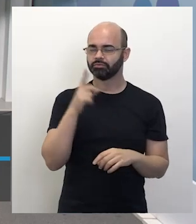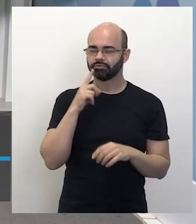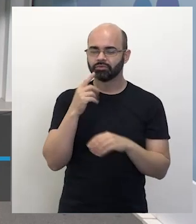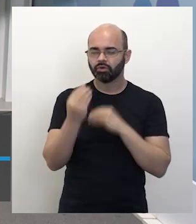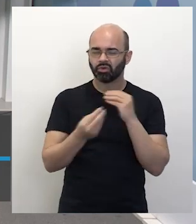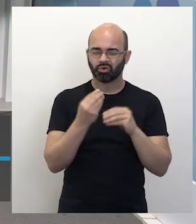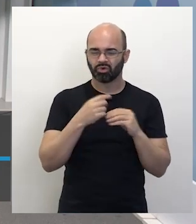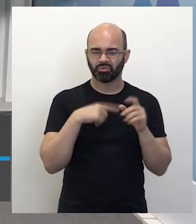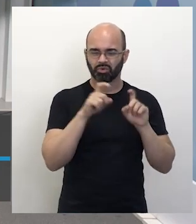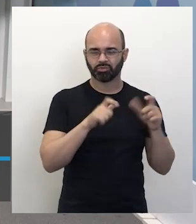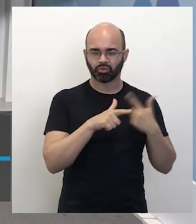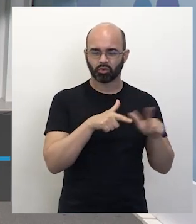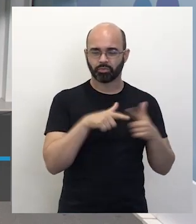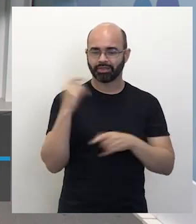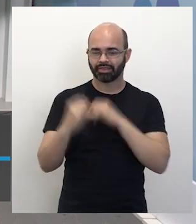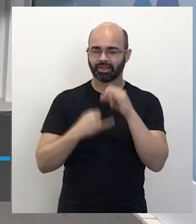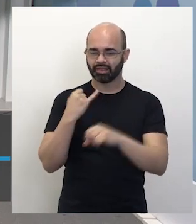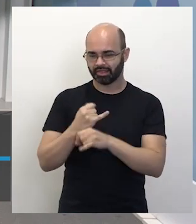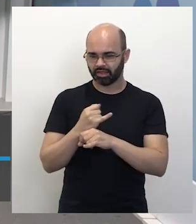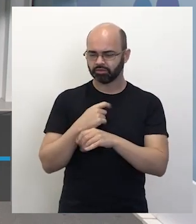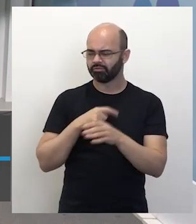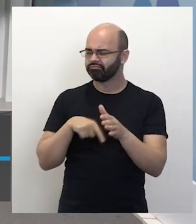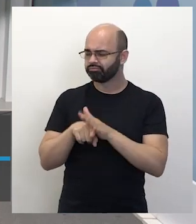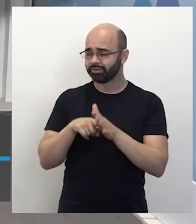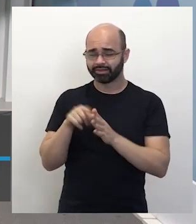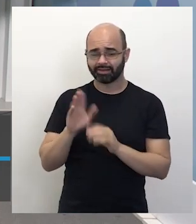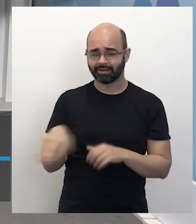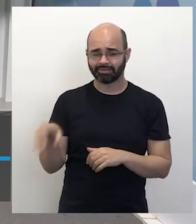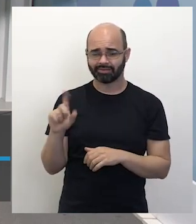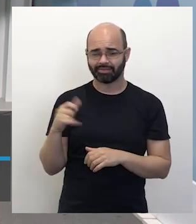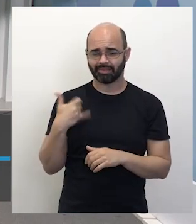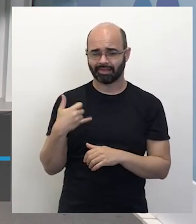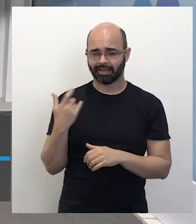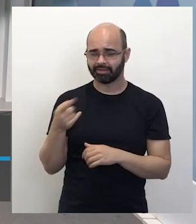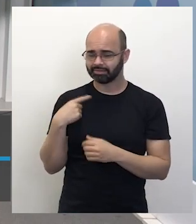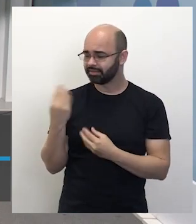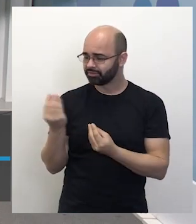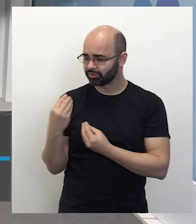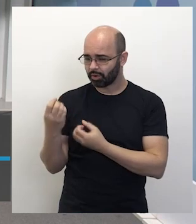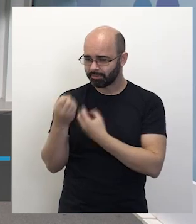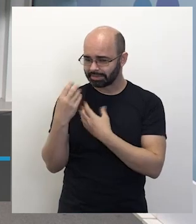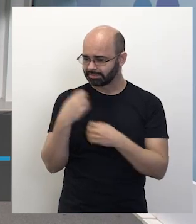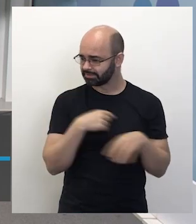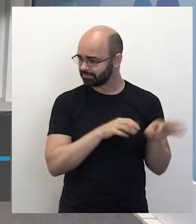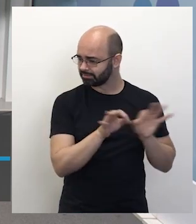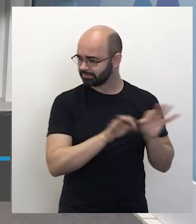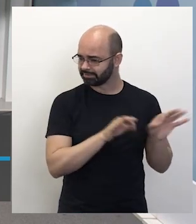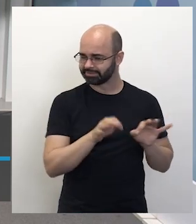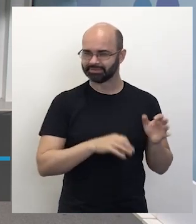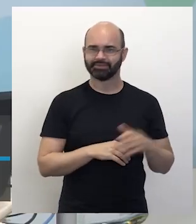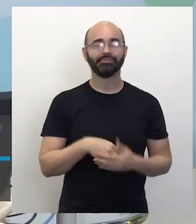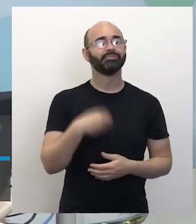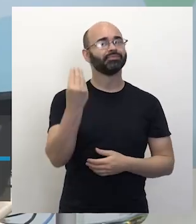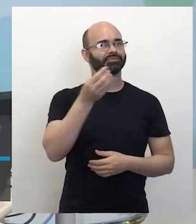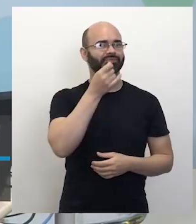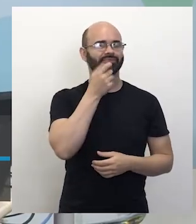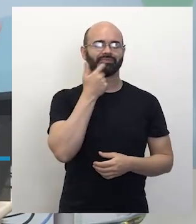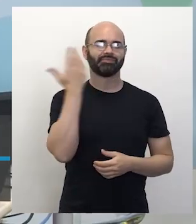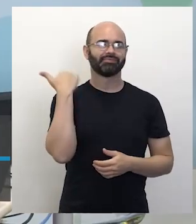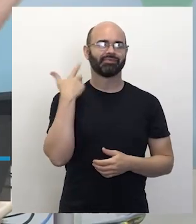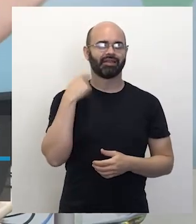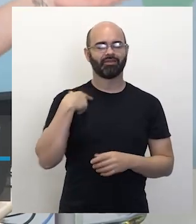ensinando a resolver o problema. Não, sabe o que eu descobri outro dia? Eu estava com um probleminha que o meu peixinho não estava querendo comer